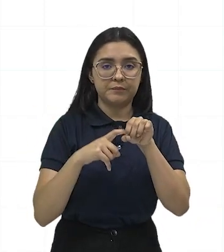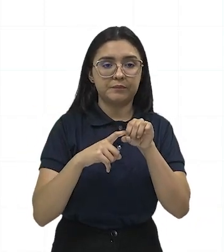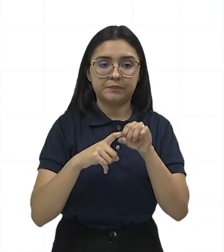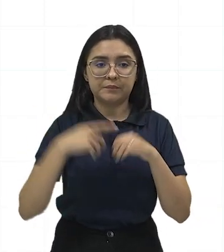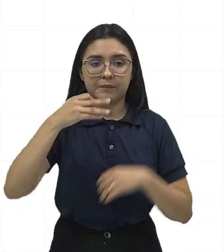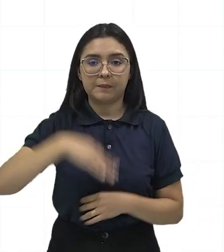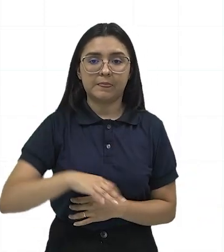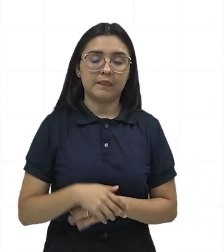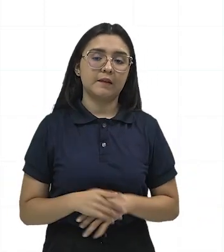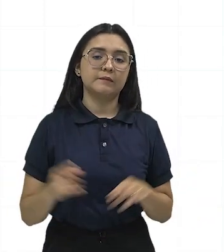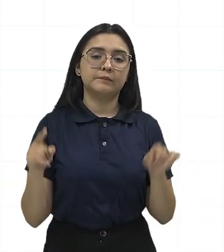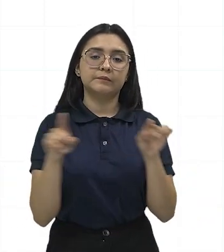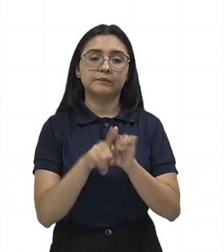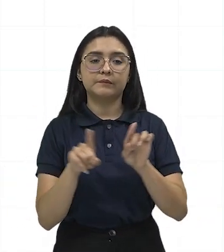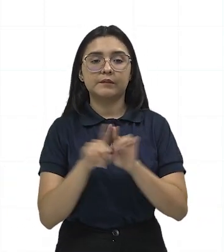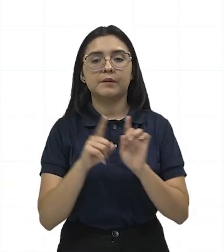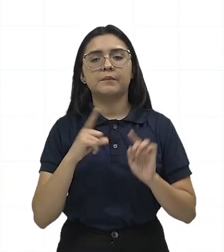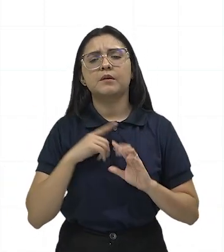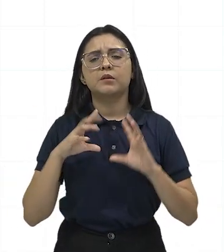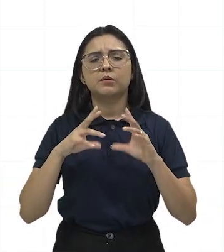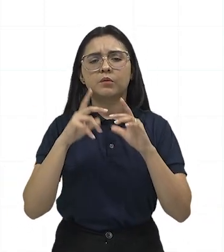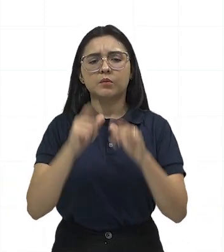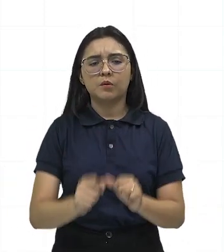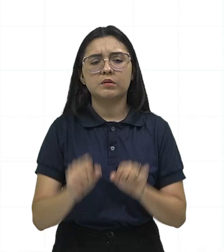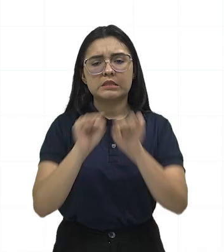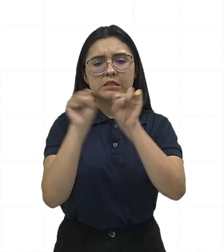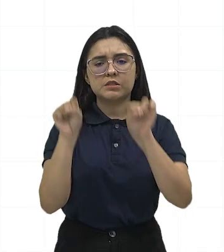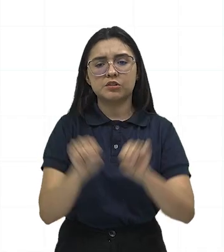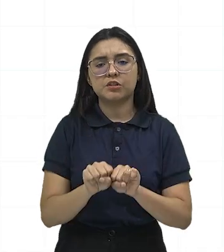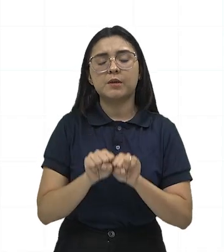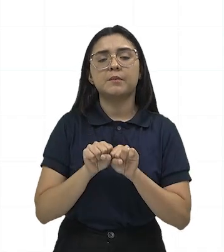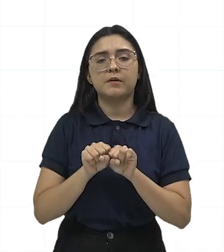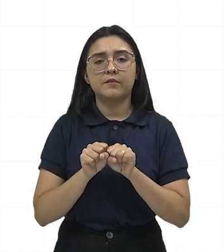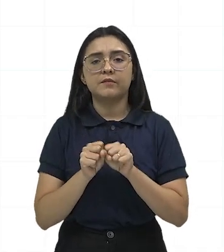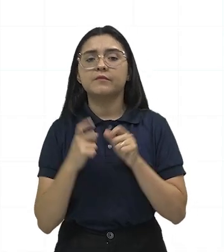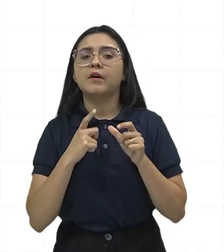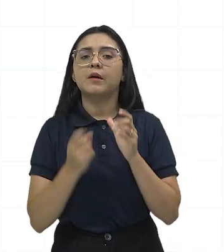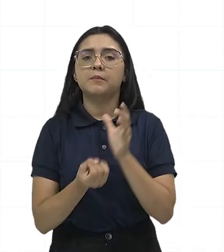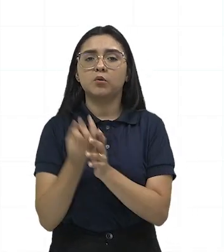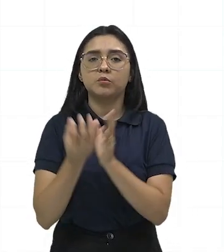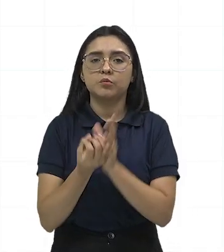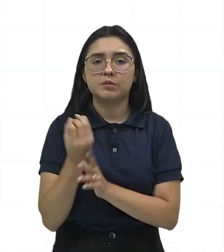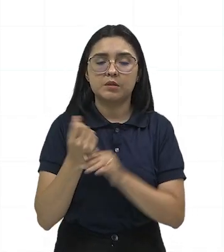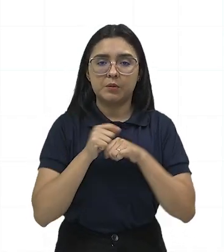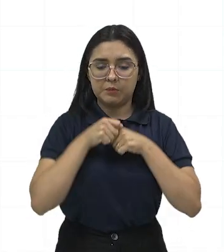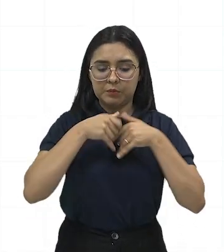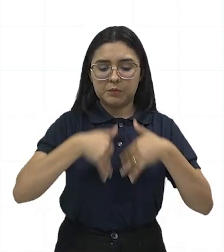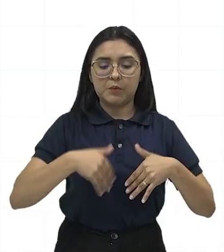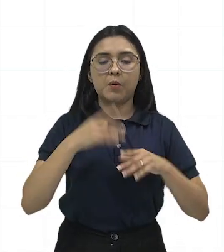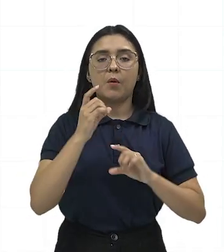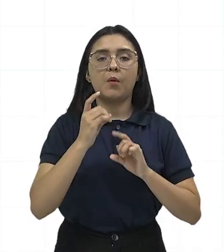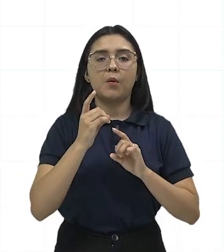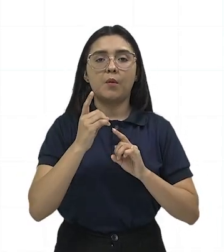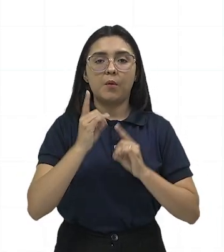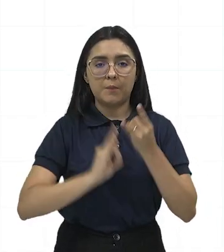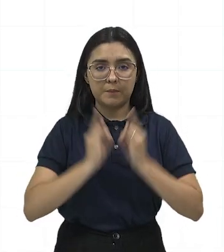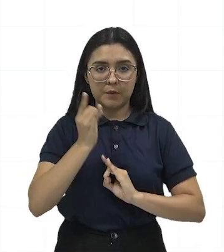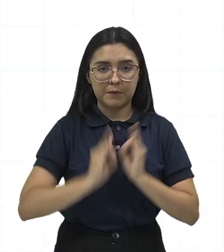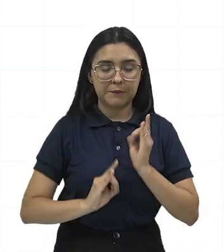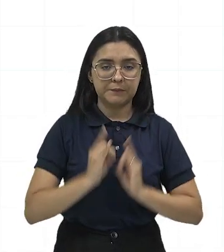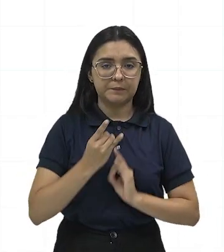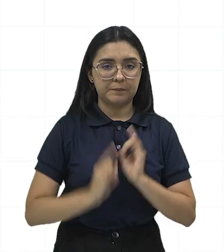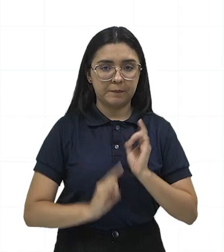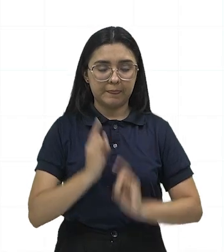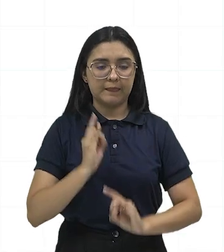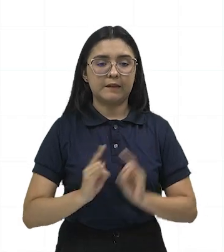E além disso, gente, todo esse aparelho reprodutivo ele vai liberar hormônios, que fazem parte aí, de